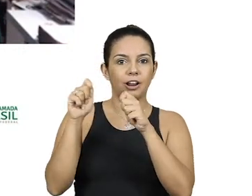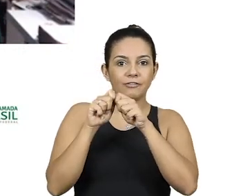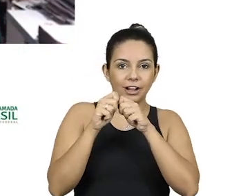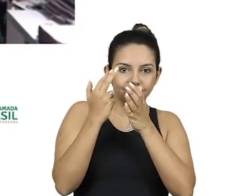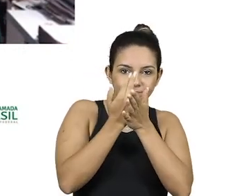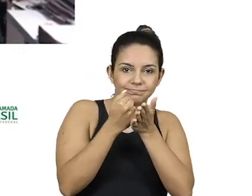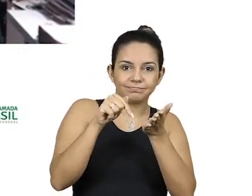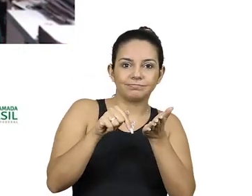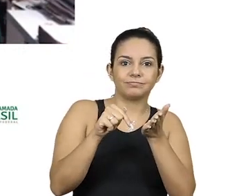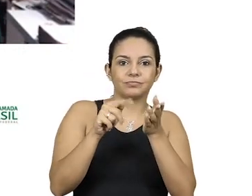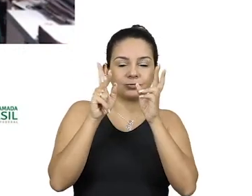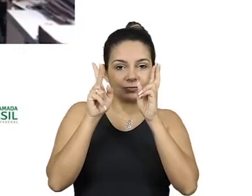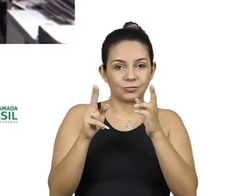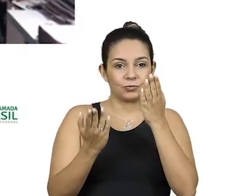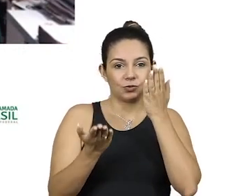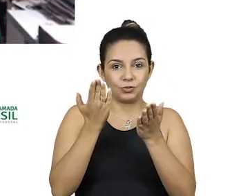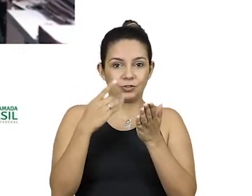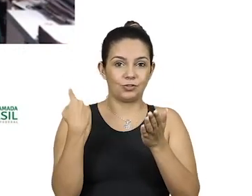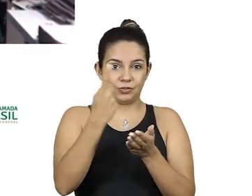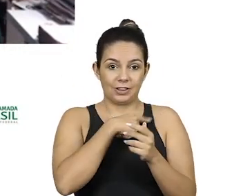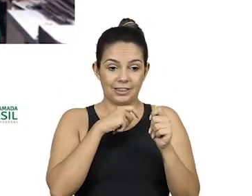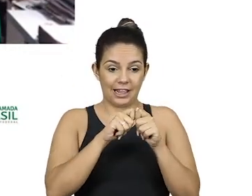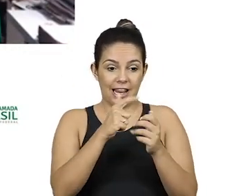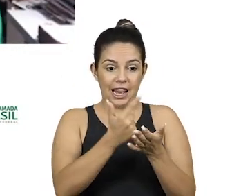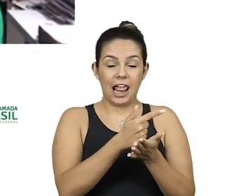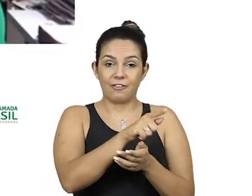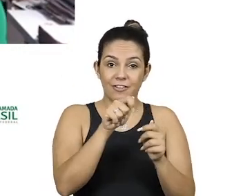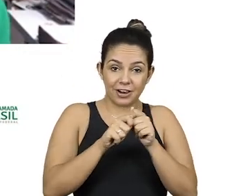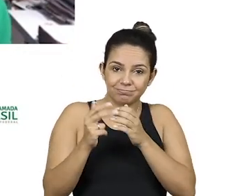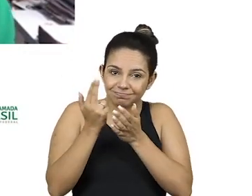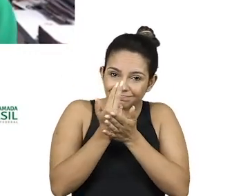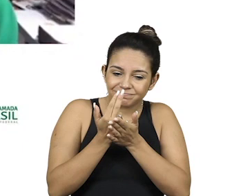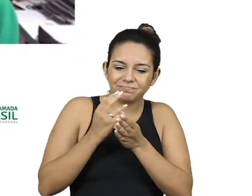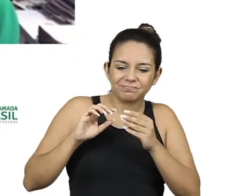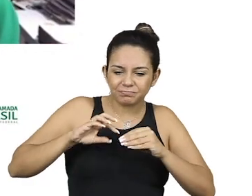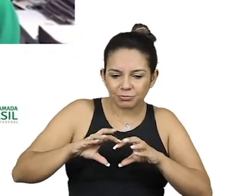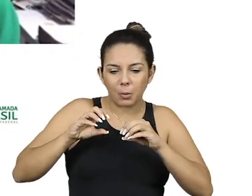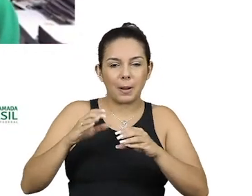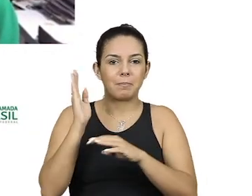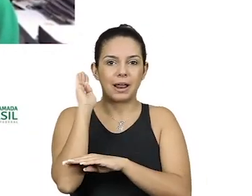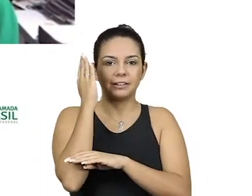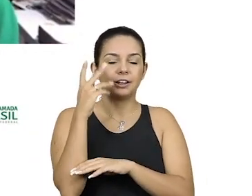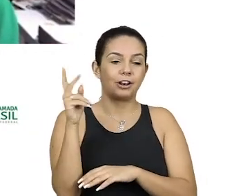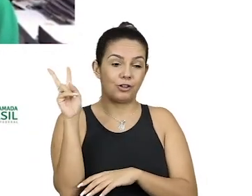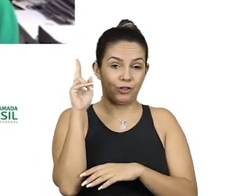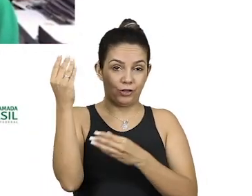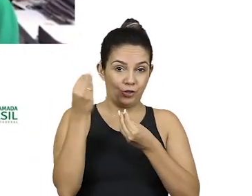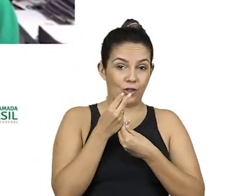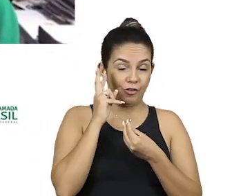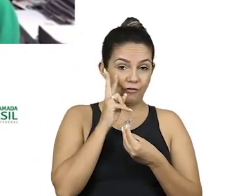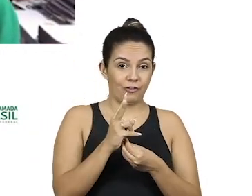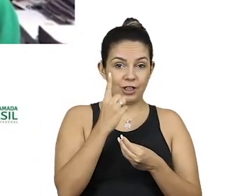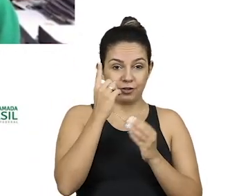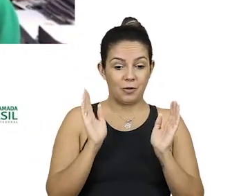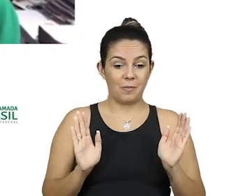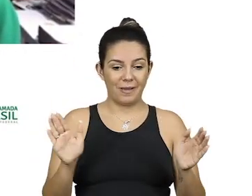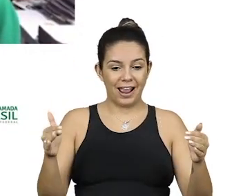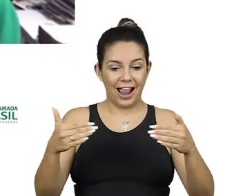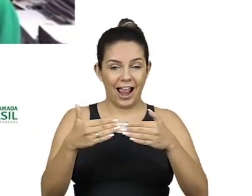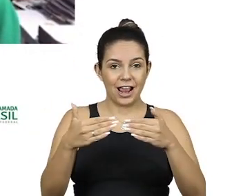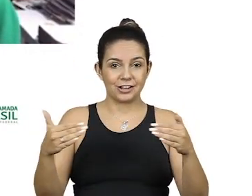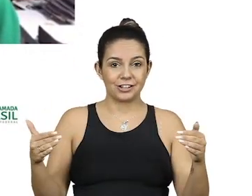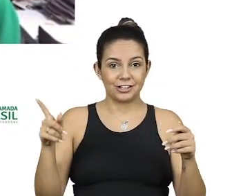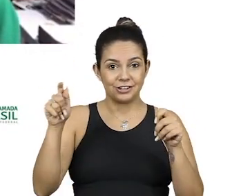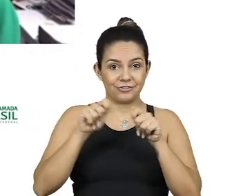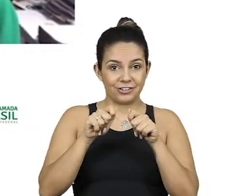ou seja, na mesma proporção em que estão no livro, e trouxe para eu ver dentro de uma caixa